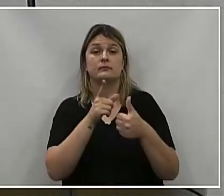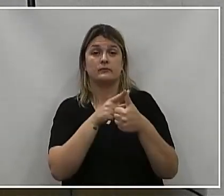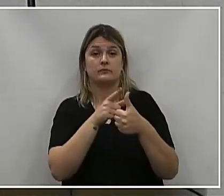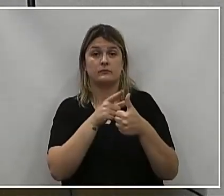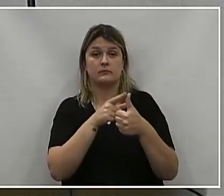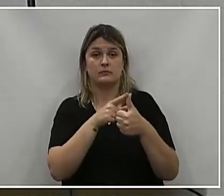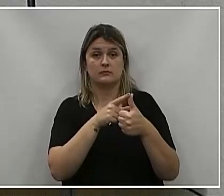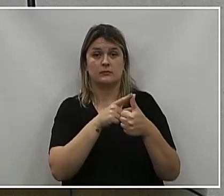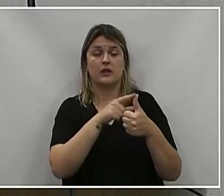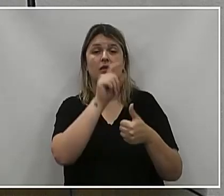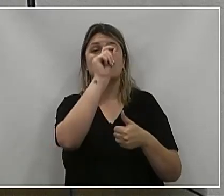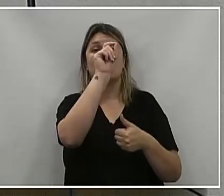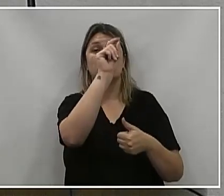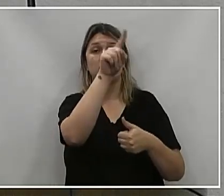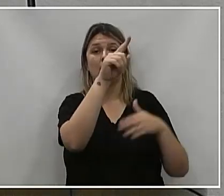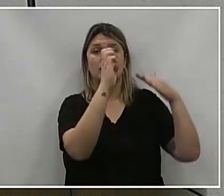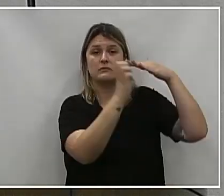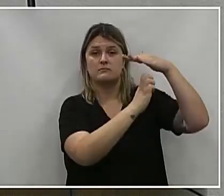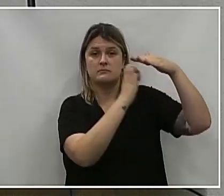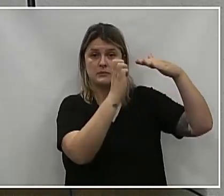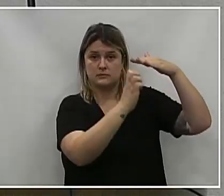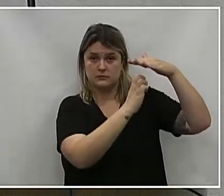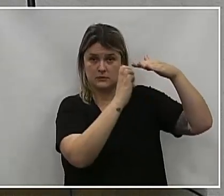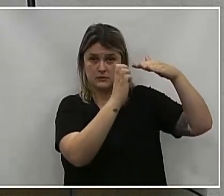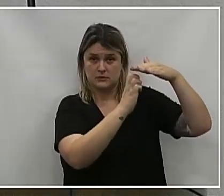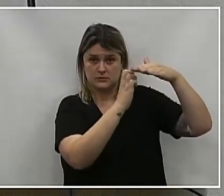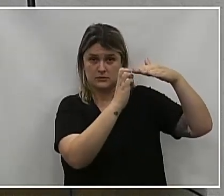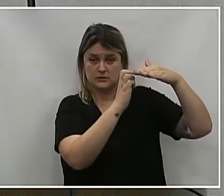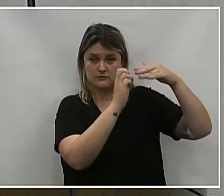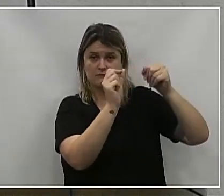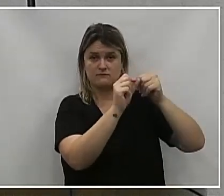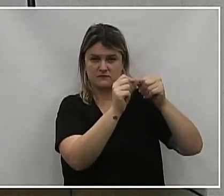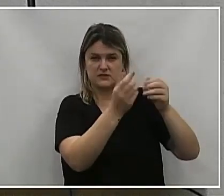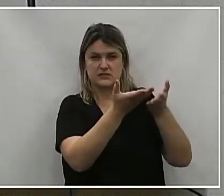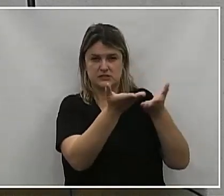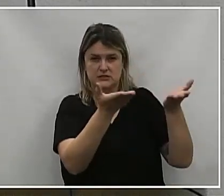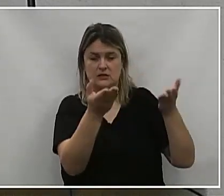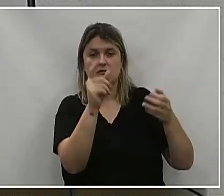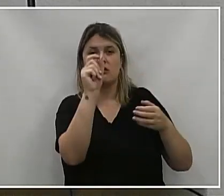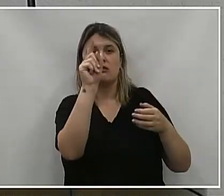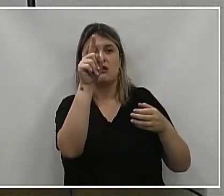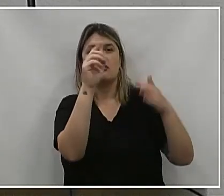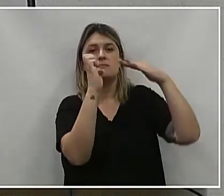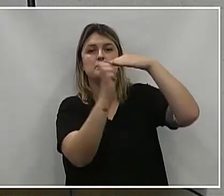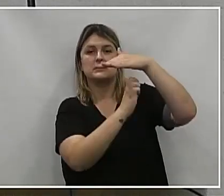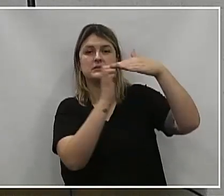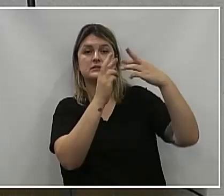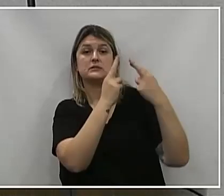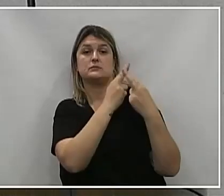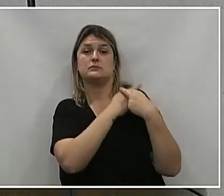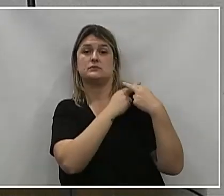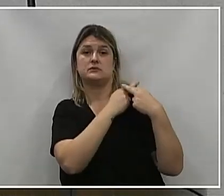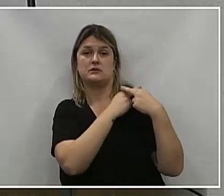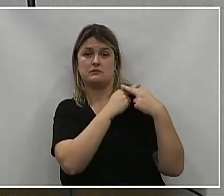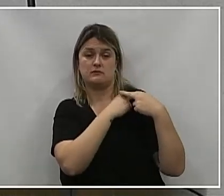da concessionária, quem é a empresa que está à frente